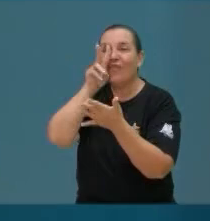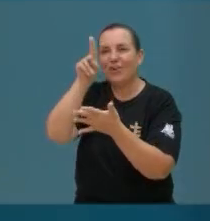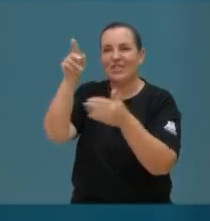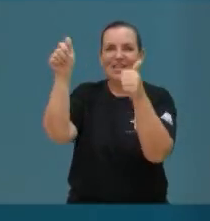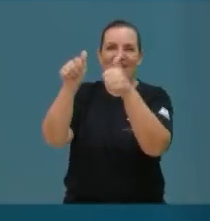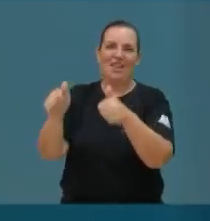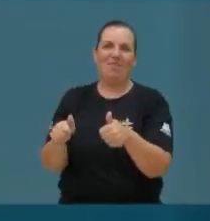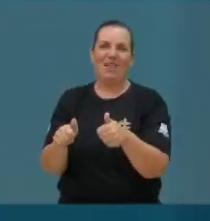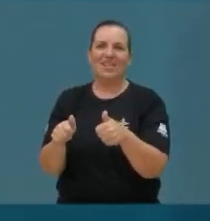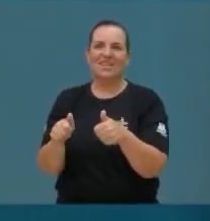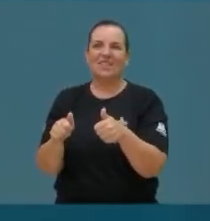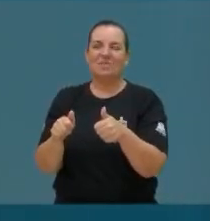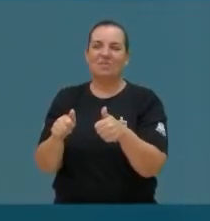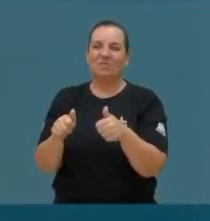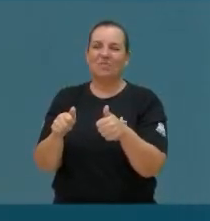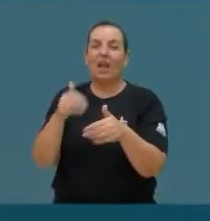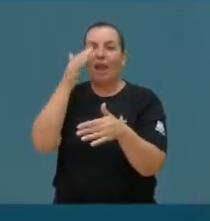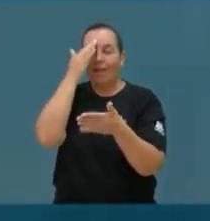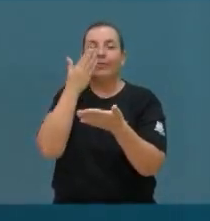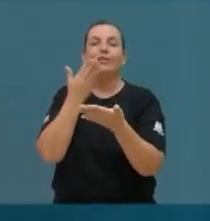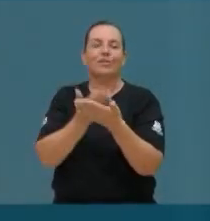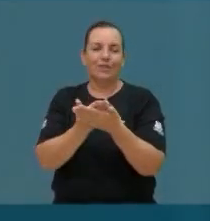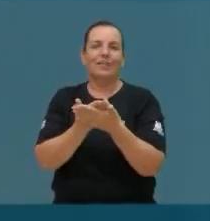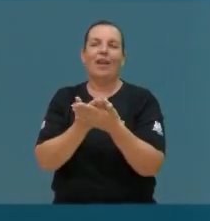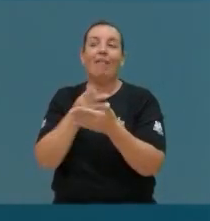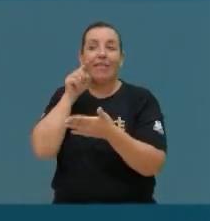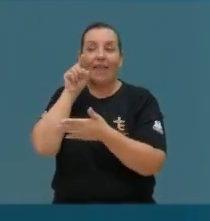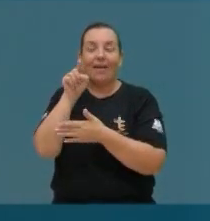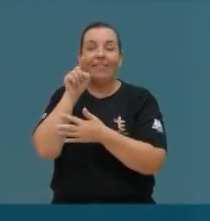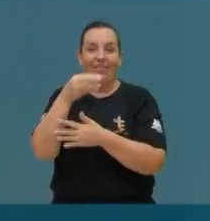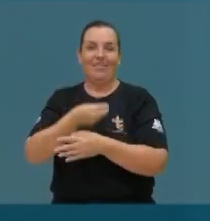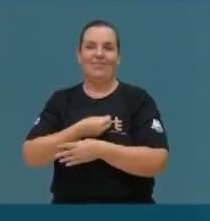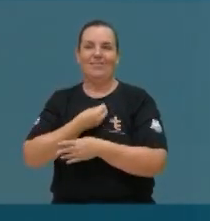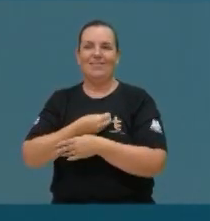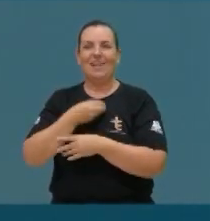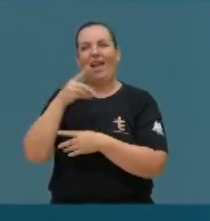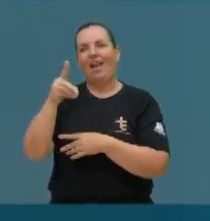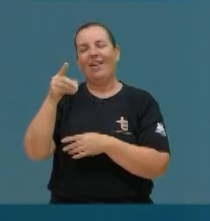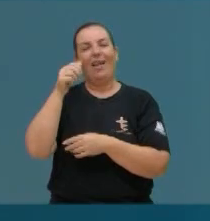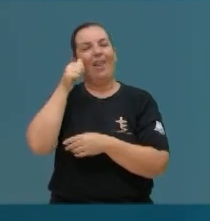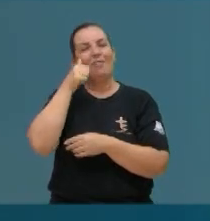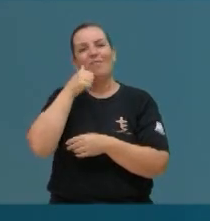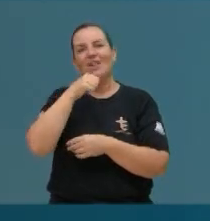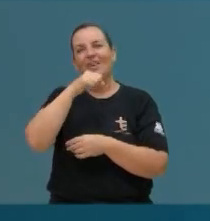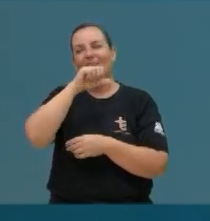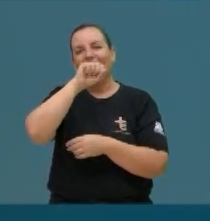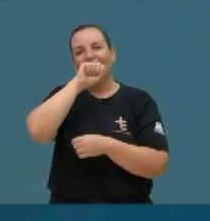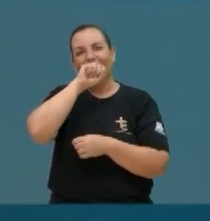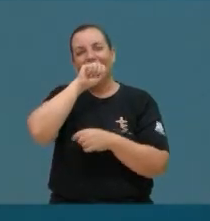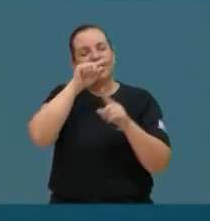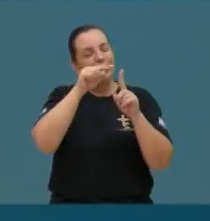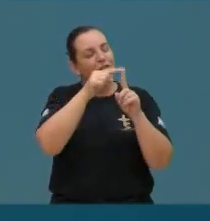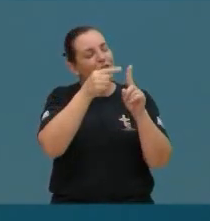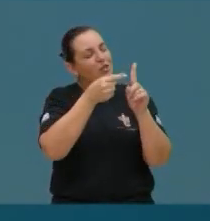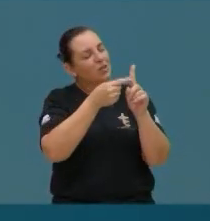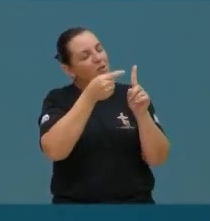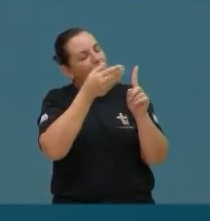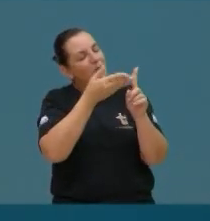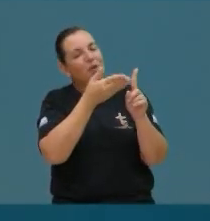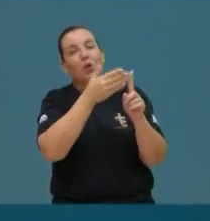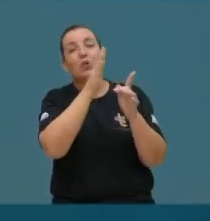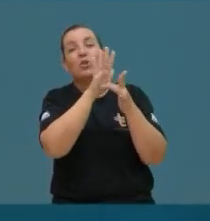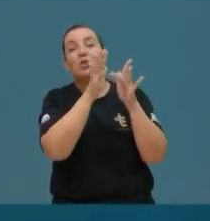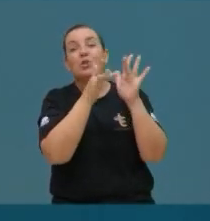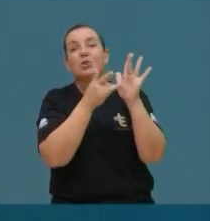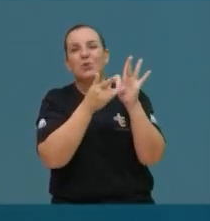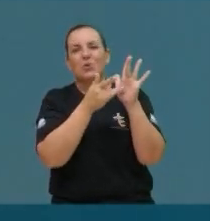imagem. Acredita que aqui está aquela que gerou Jesus,